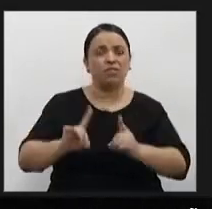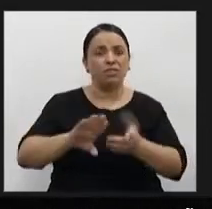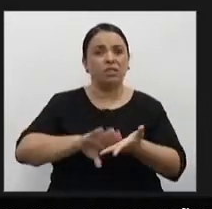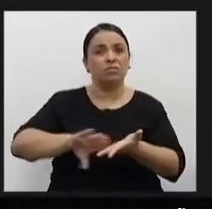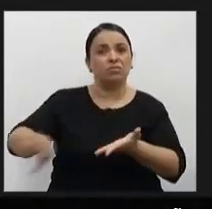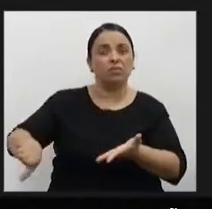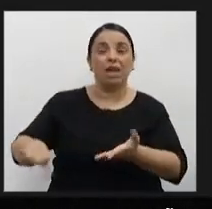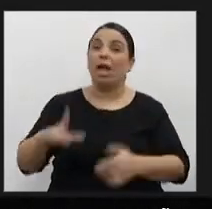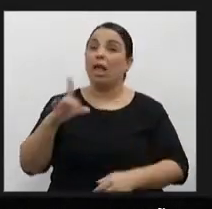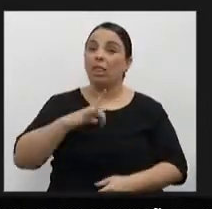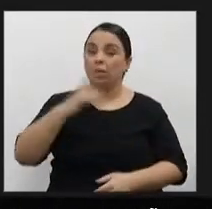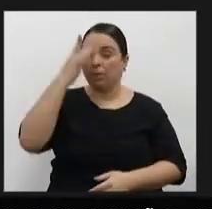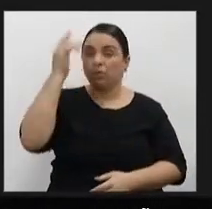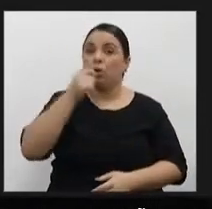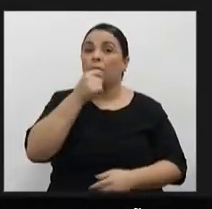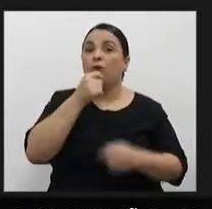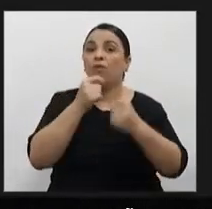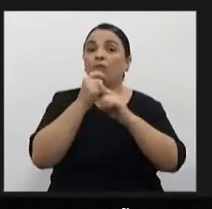que está atrapalhando.